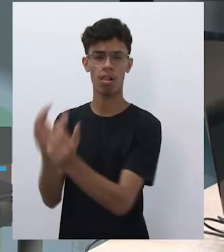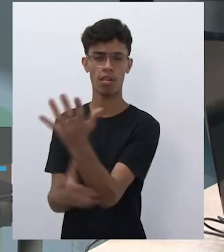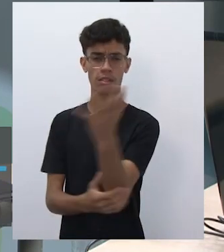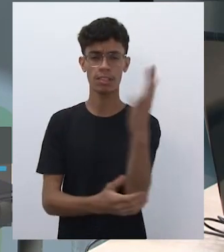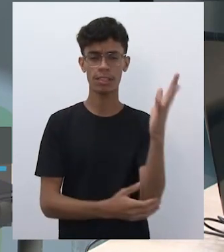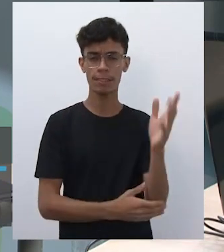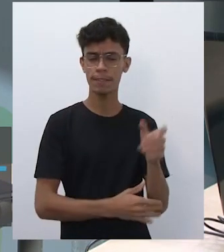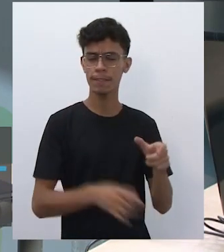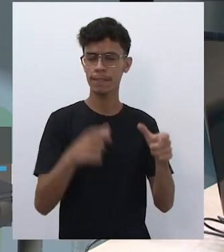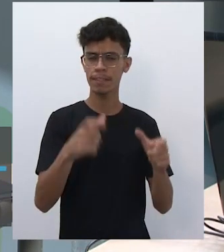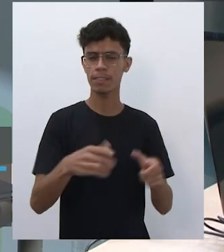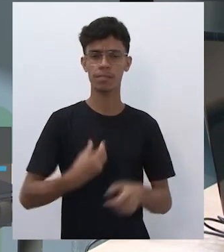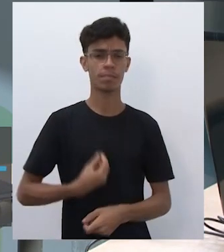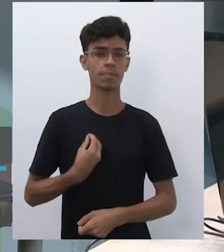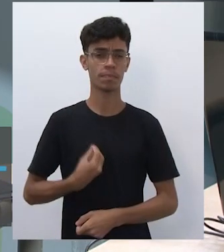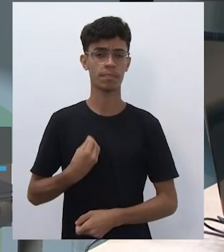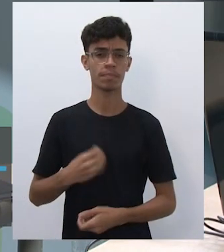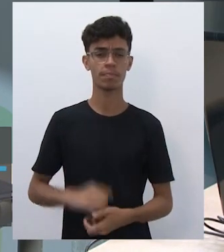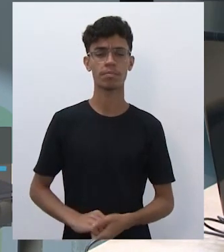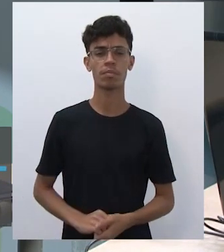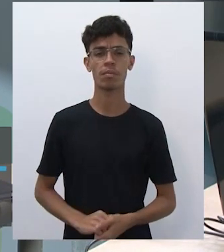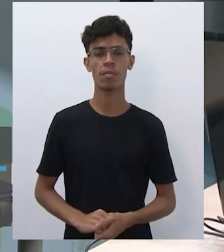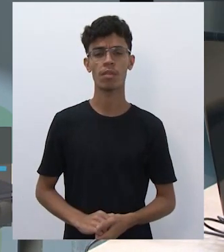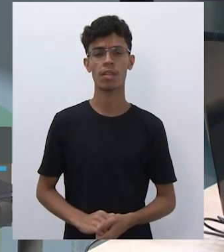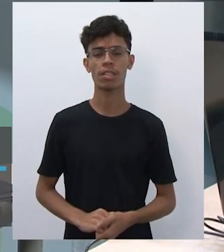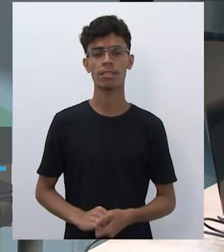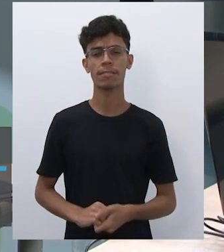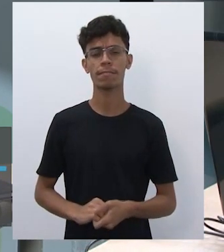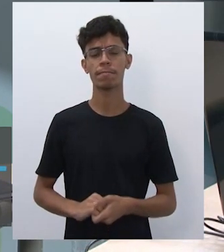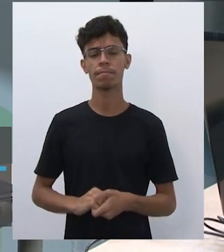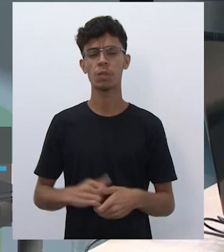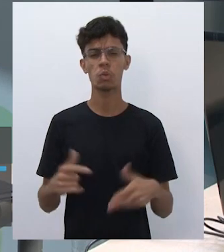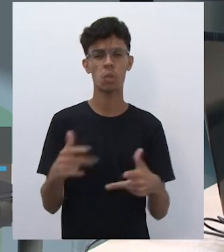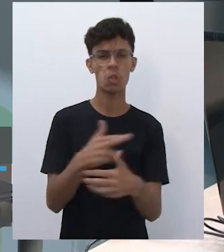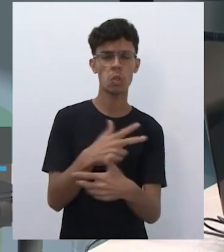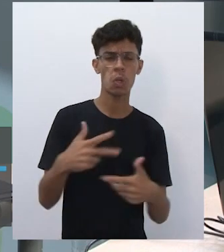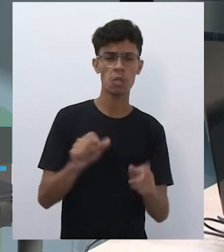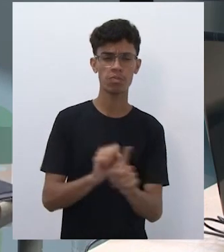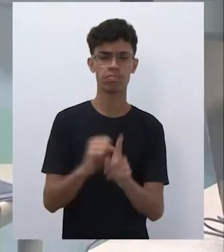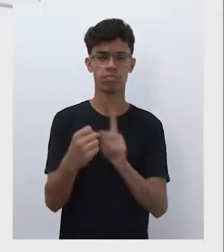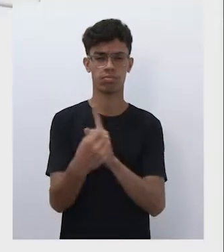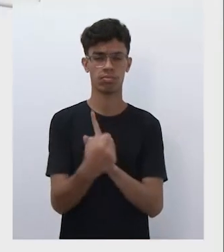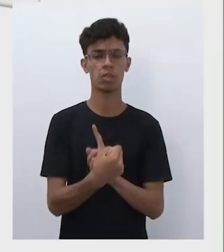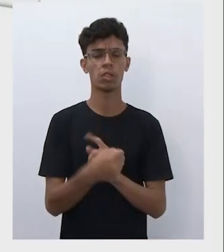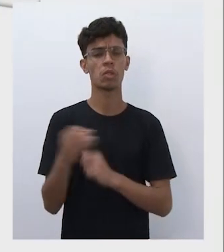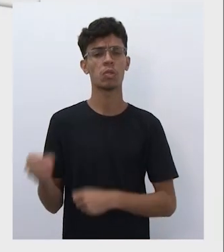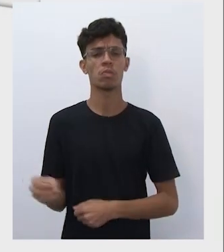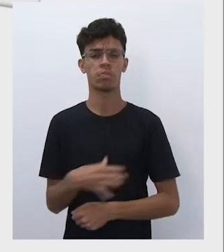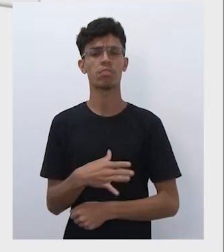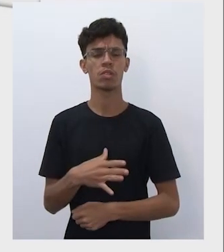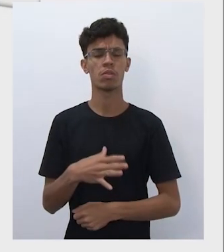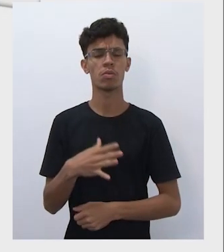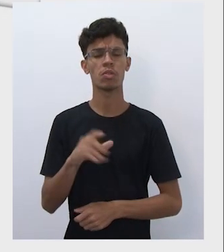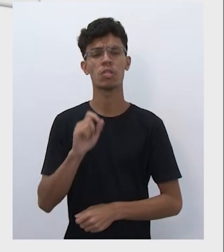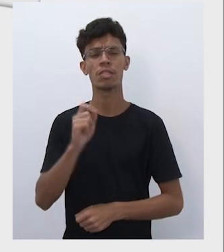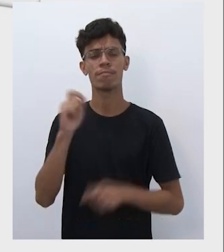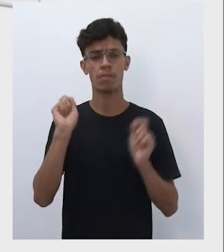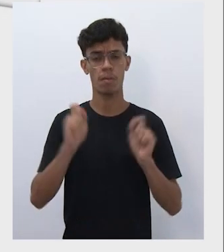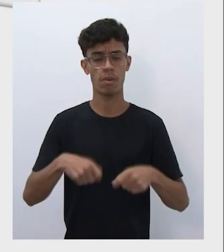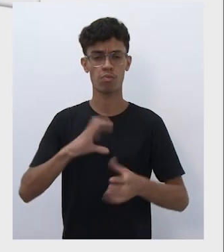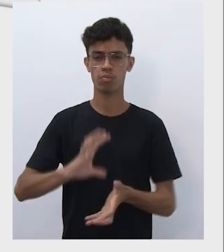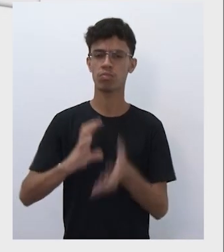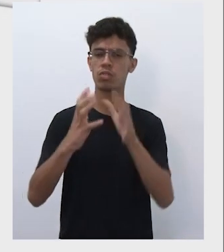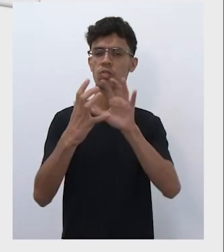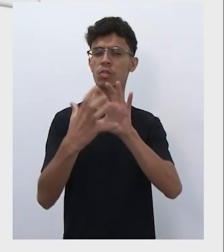na região de vocês. Bom, pessoal, negócios sociais, comigo na tela, é um novo modelo de negócio capaz de